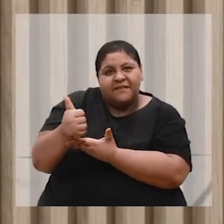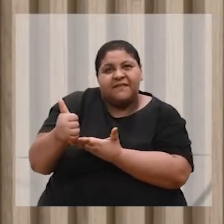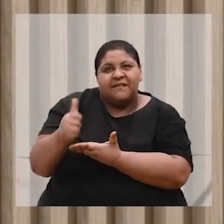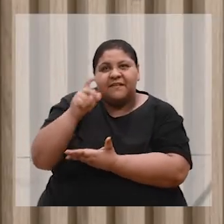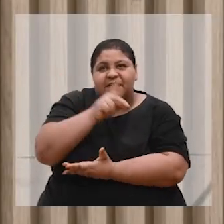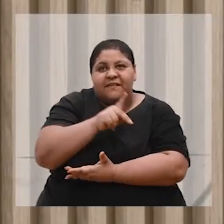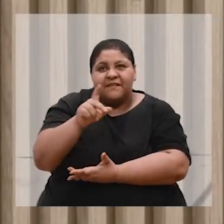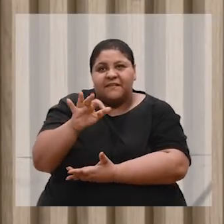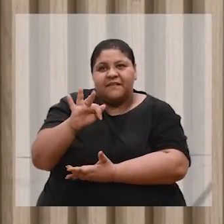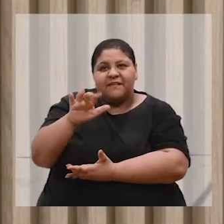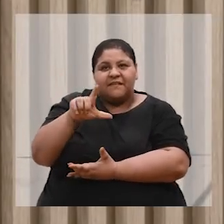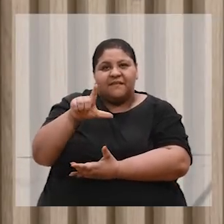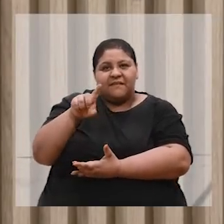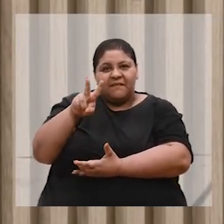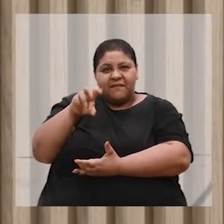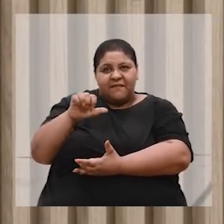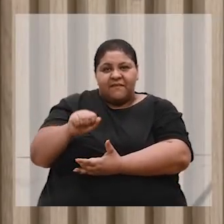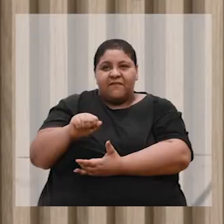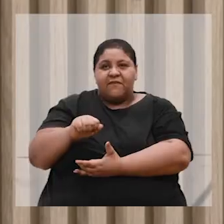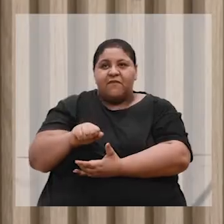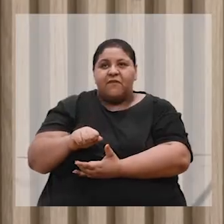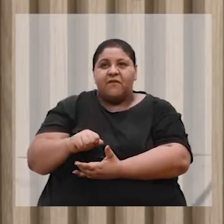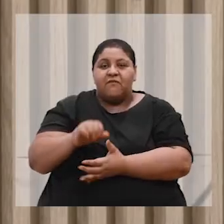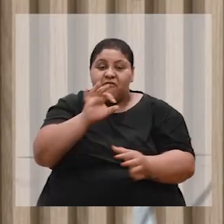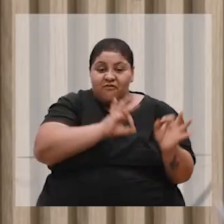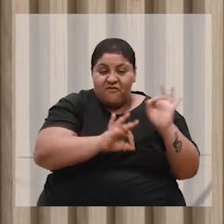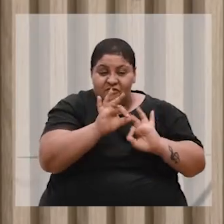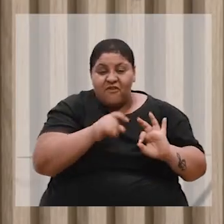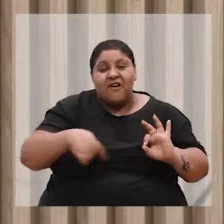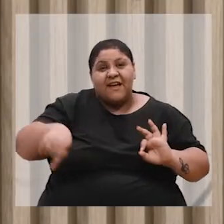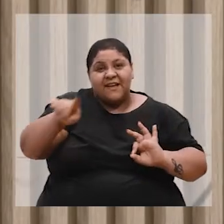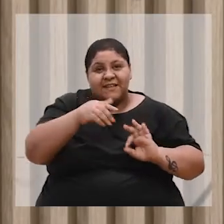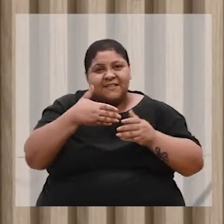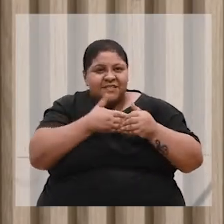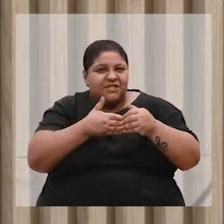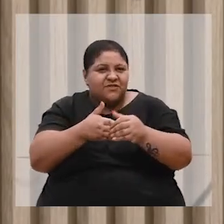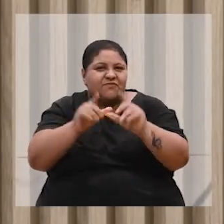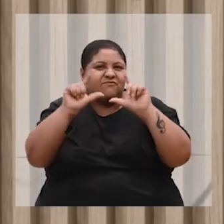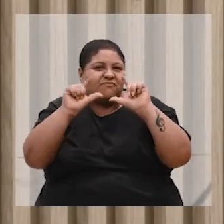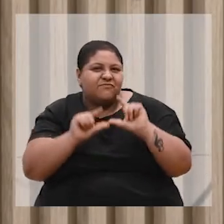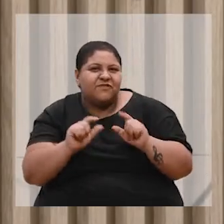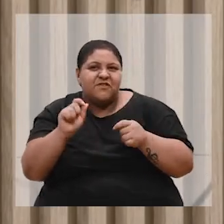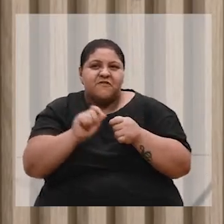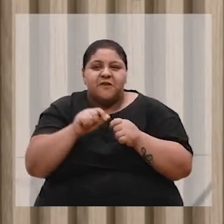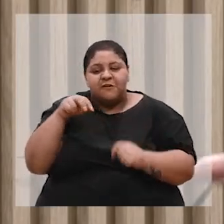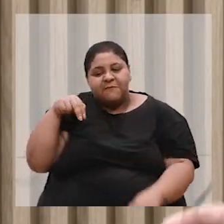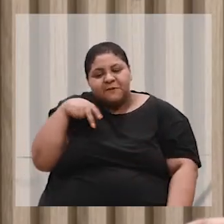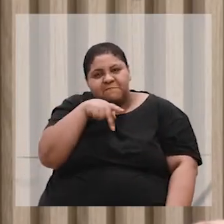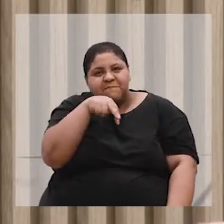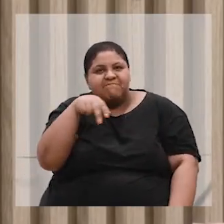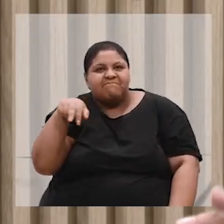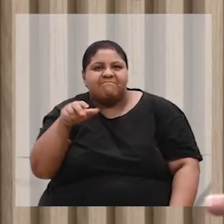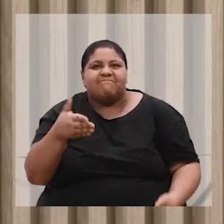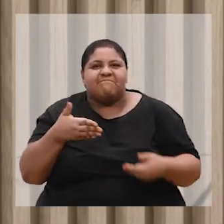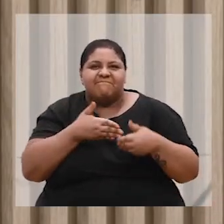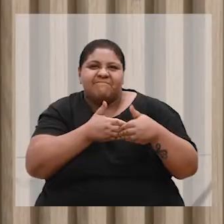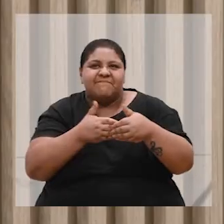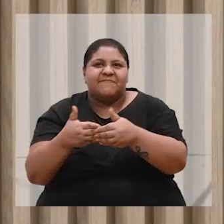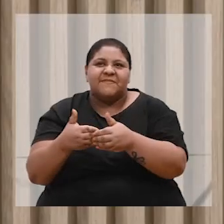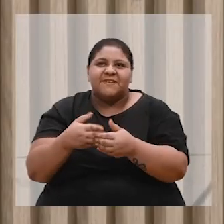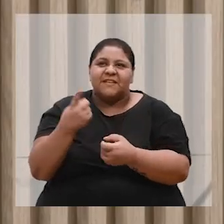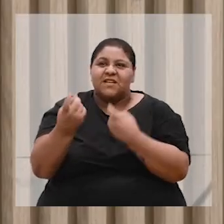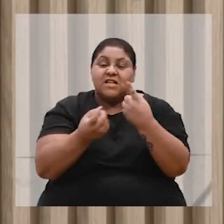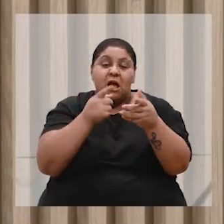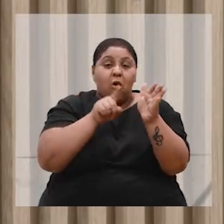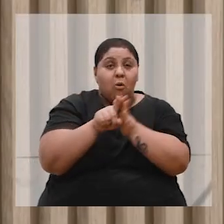Básica, que a professora Flávia foi uma das organizadoras e que a gente vai acompanhar um pouquinho. A gente fez um passeio por lá e